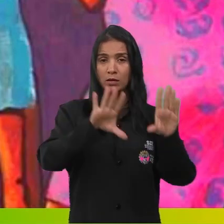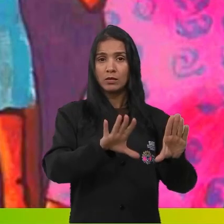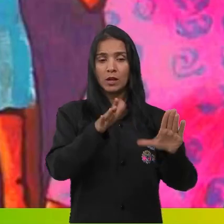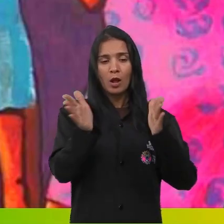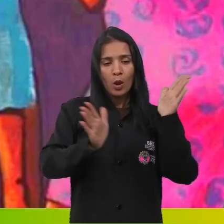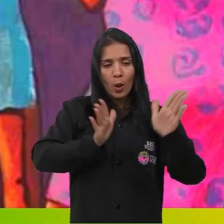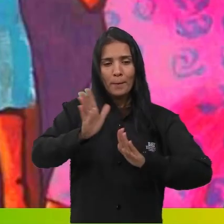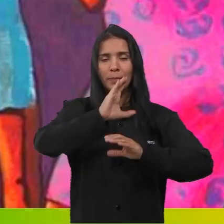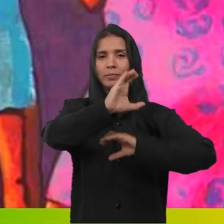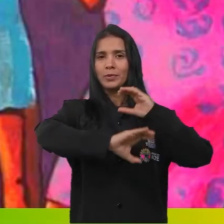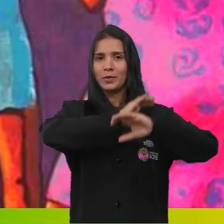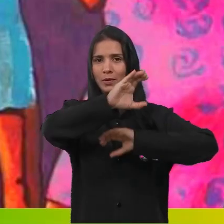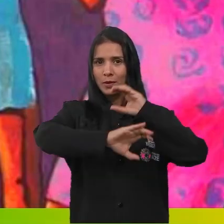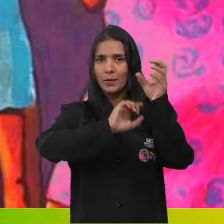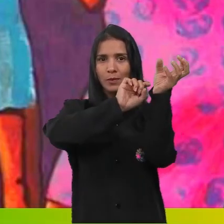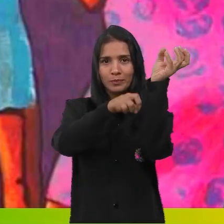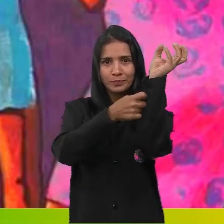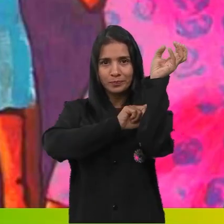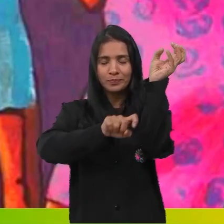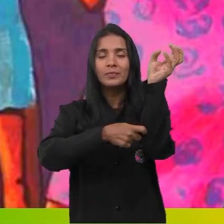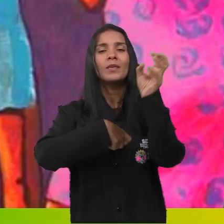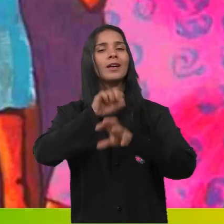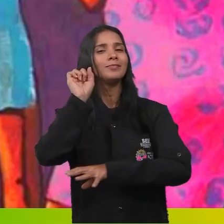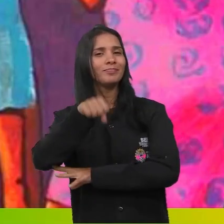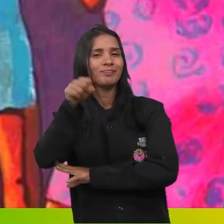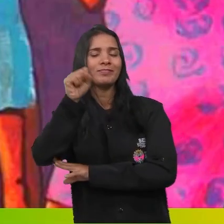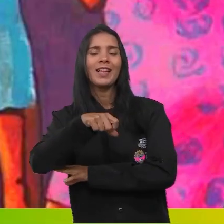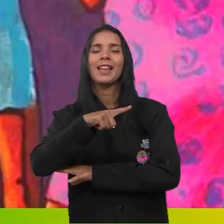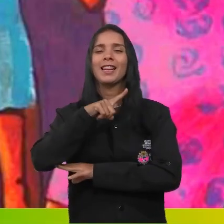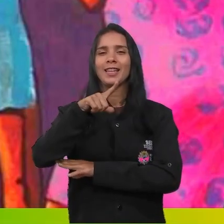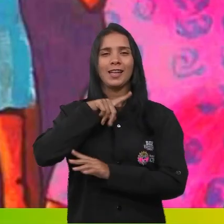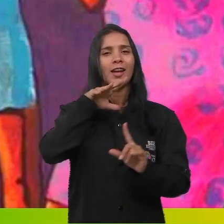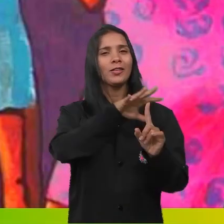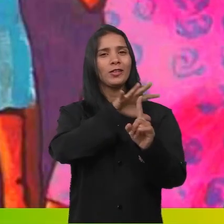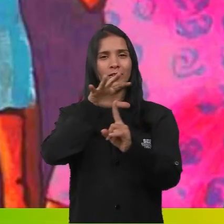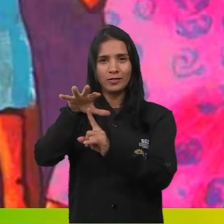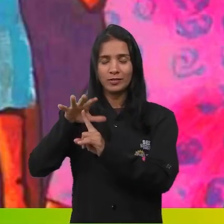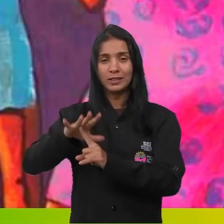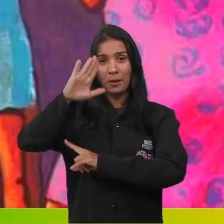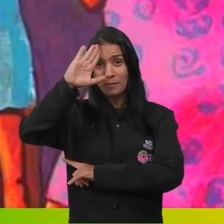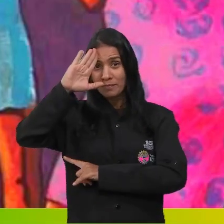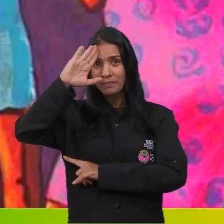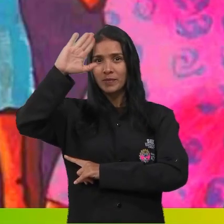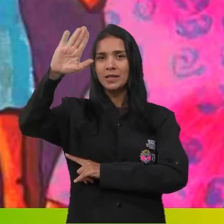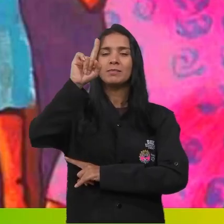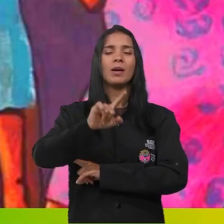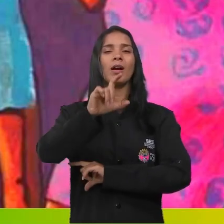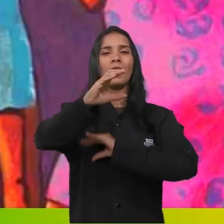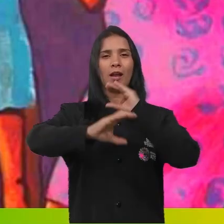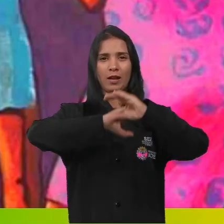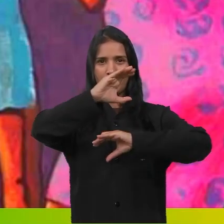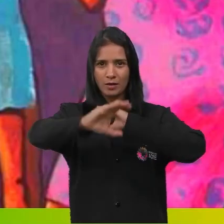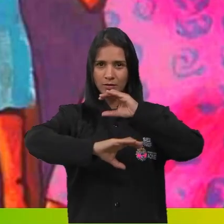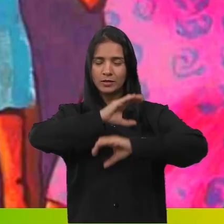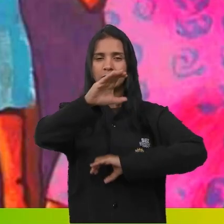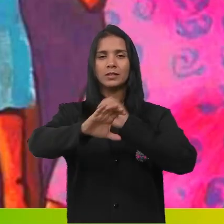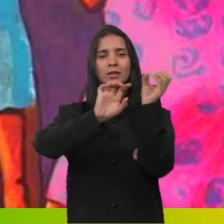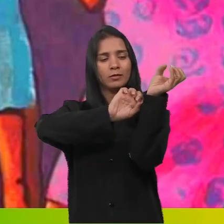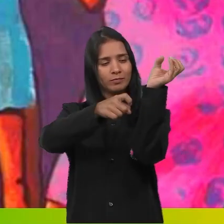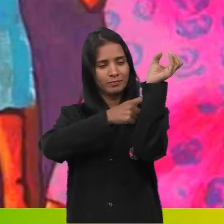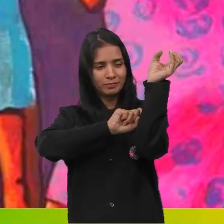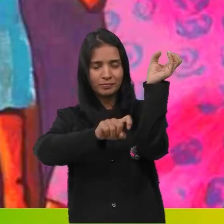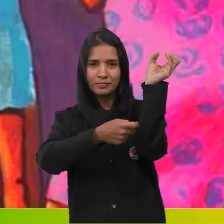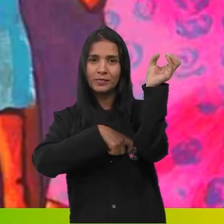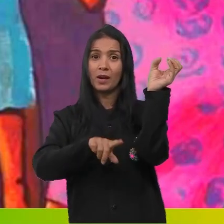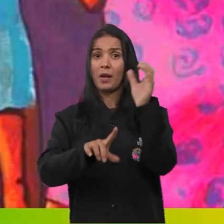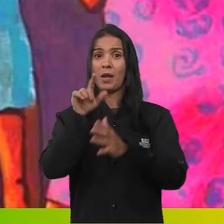da borracha. Sim, aqui nós vamos ter a questão aí primordial, que é o ciclo da borracha, que fez com que